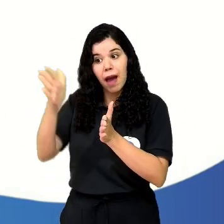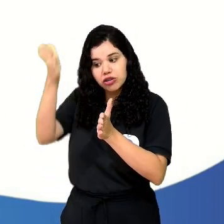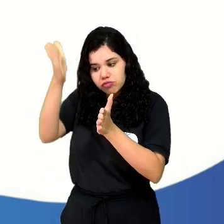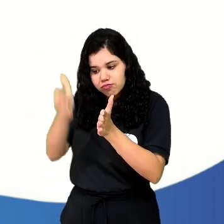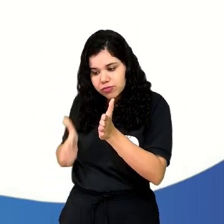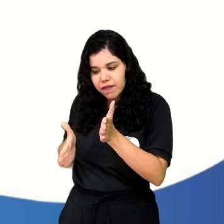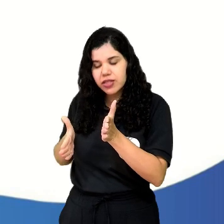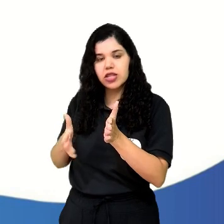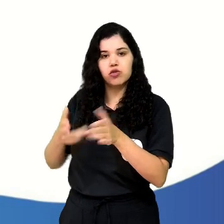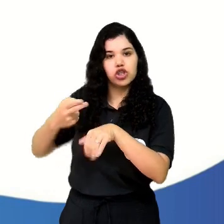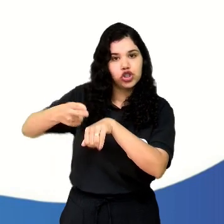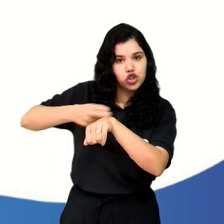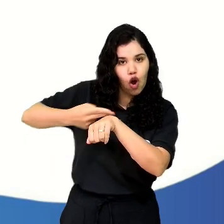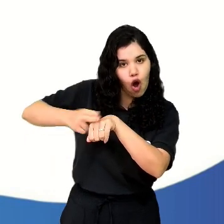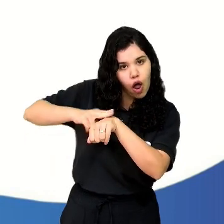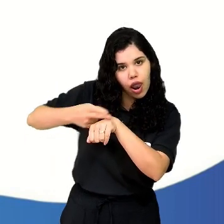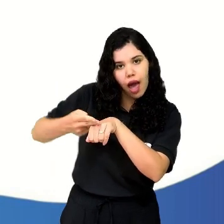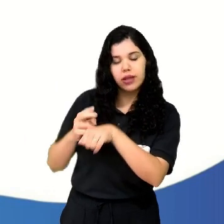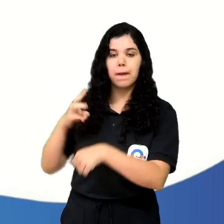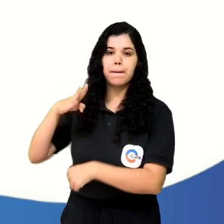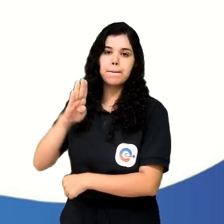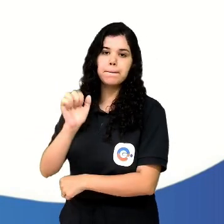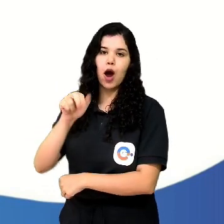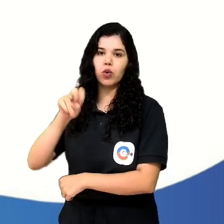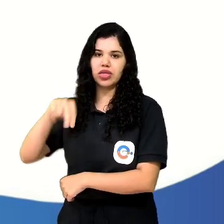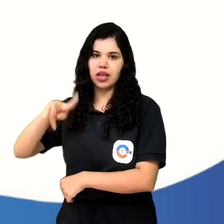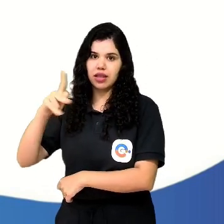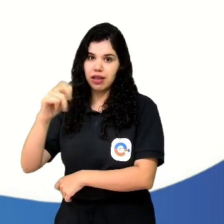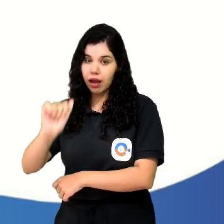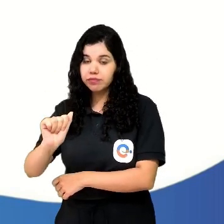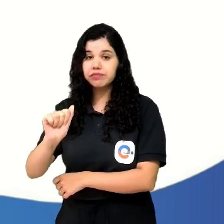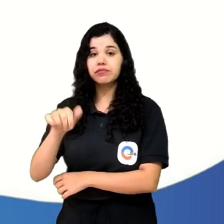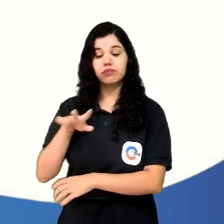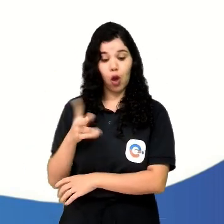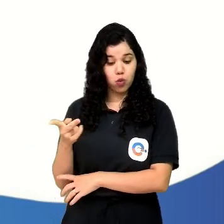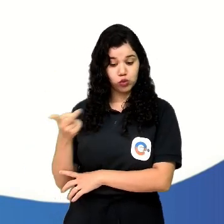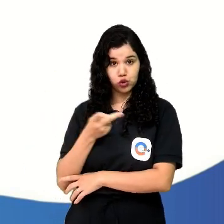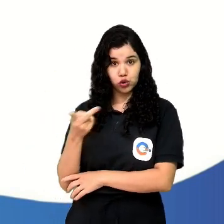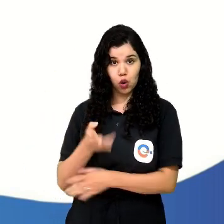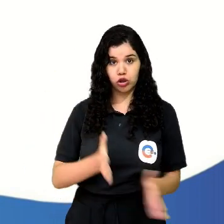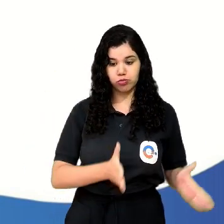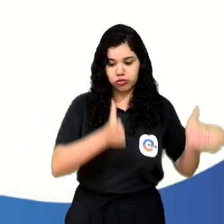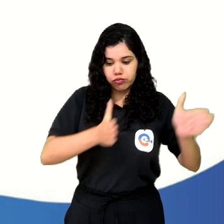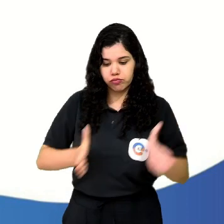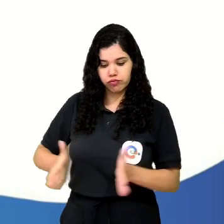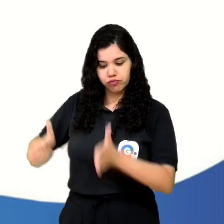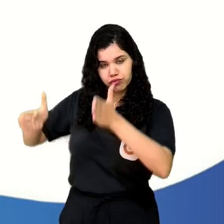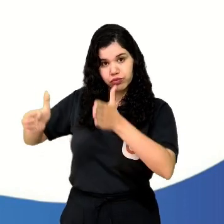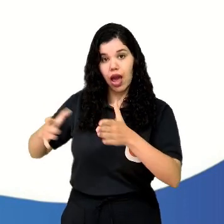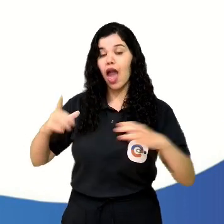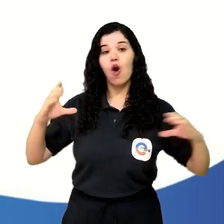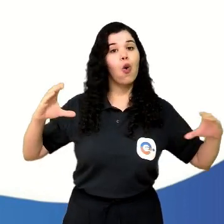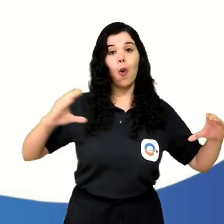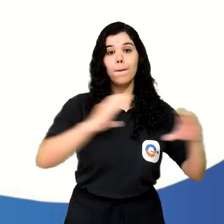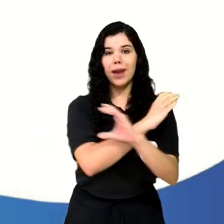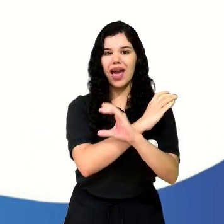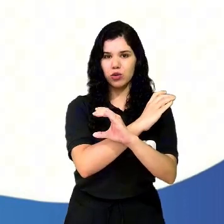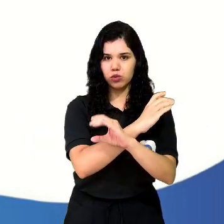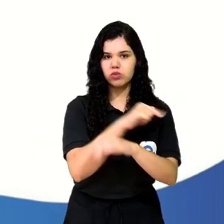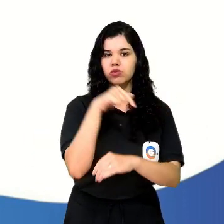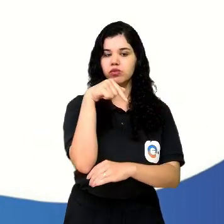sabores chocolate e baunilha. Considerando os 2 potes como sendo o todo,